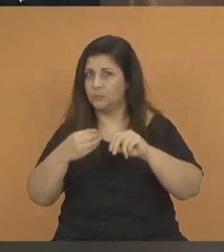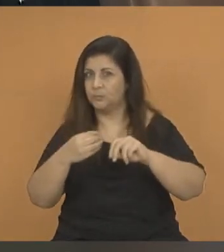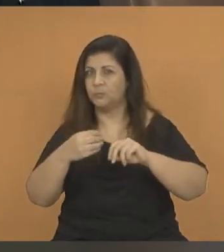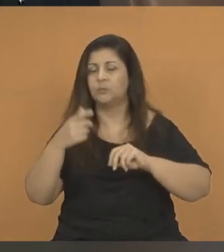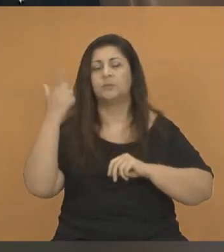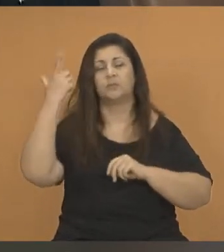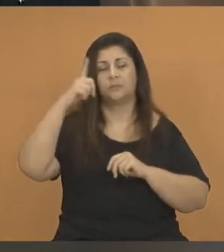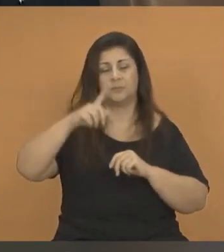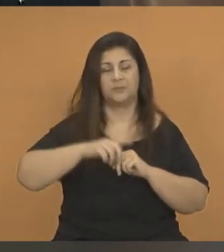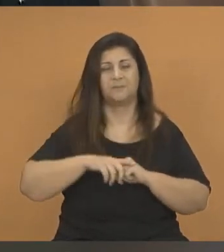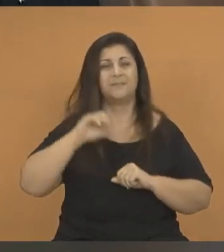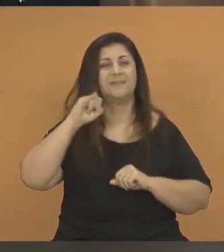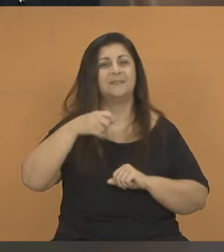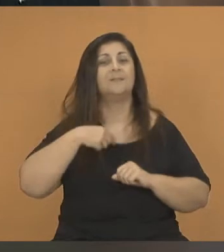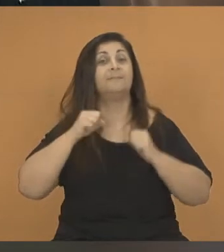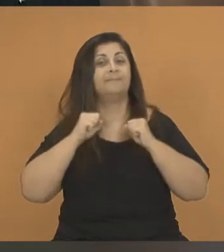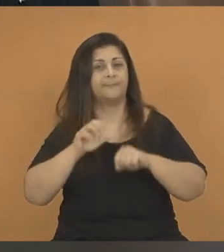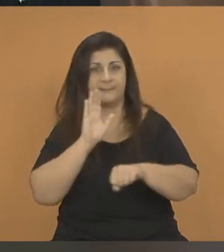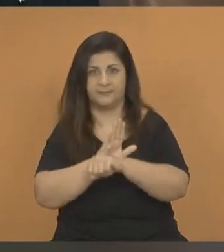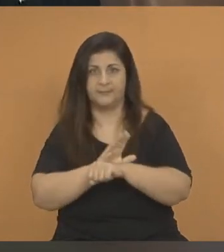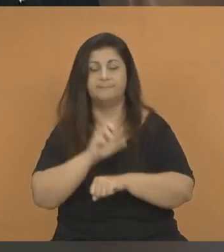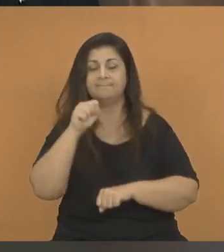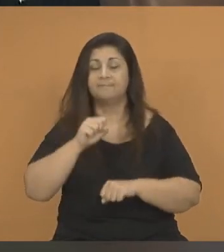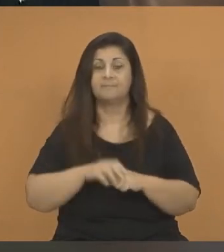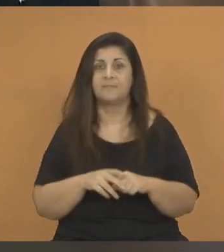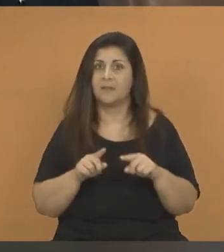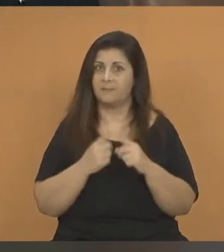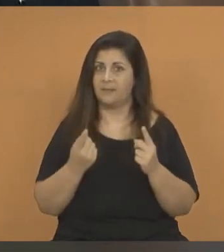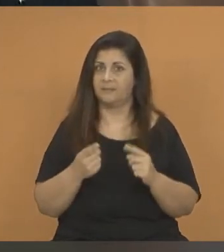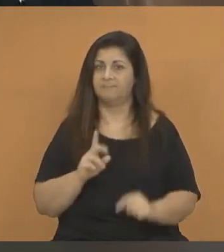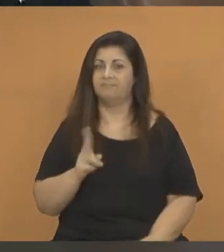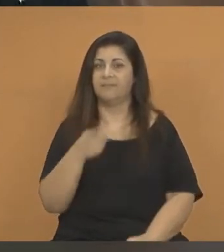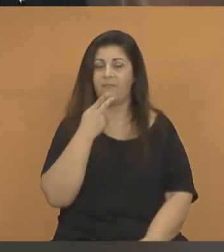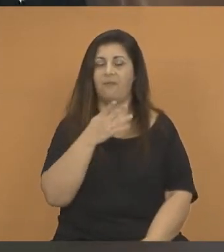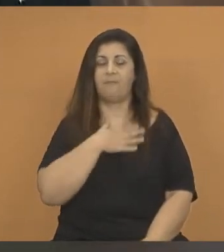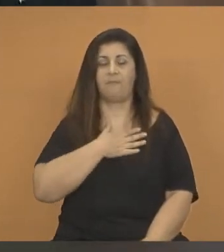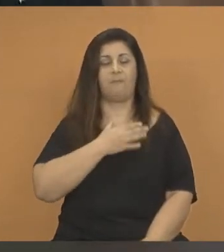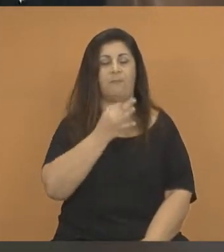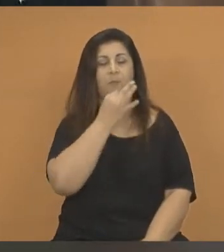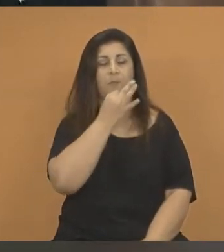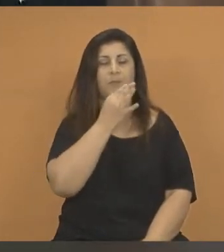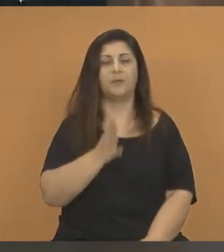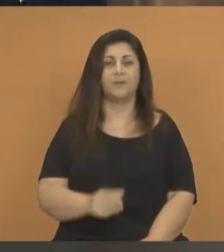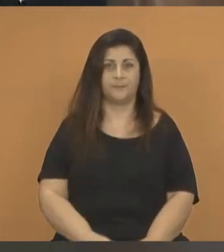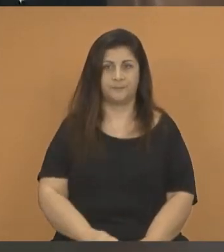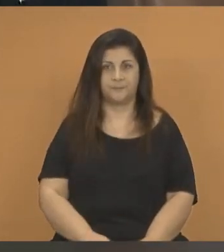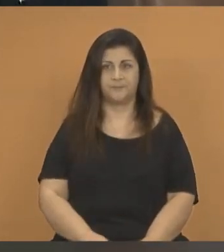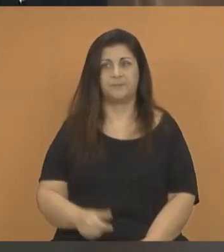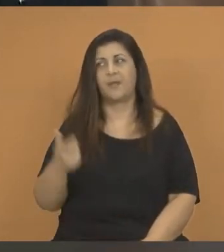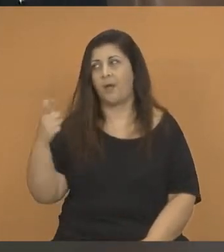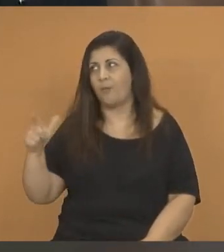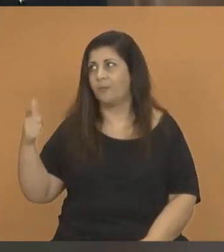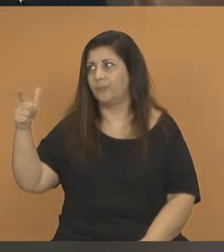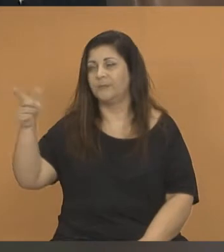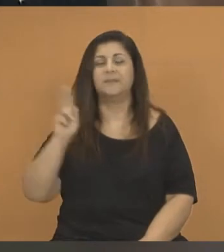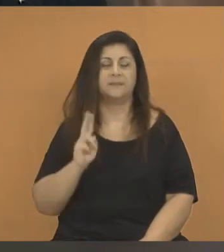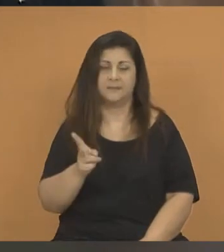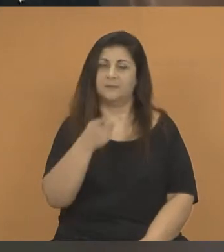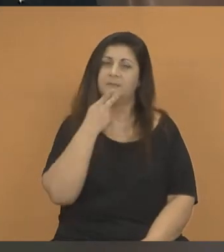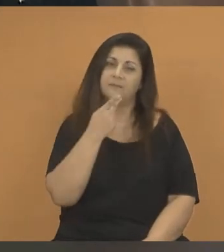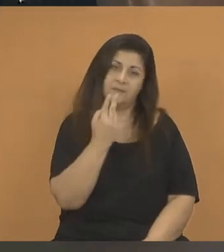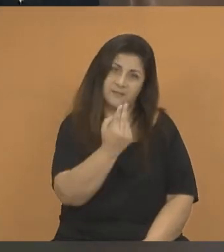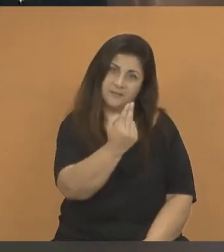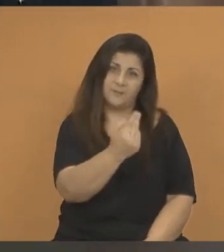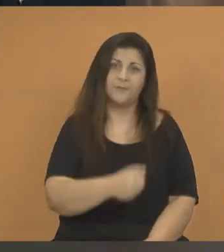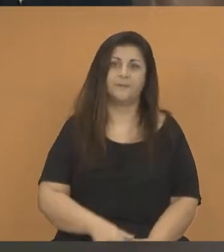puder colaborar, irei colaborar sem problema nenhum, mas não vou deixar de me manifestar para dizer que, como das outras eu manifestei dessa forma, nessa